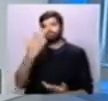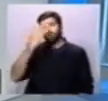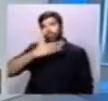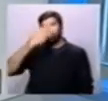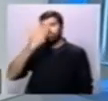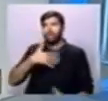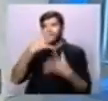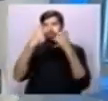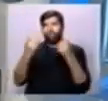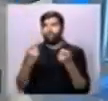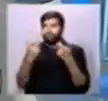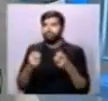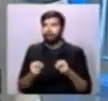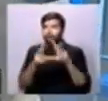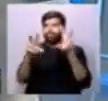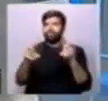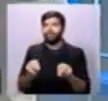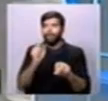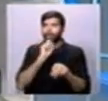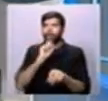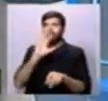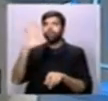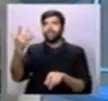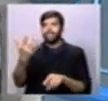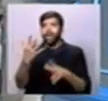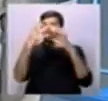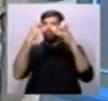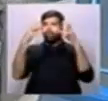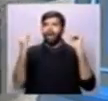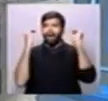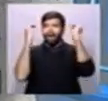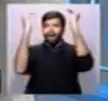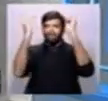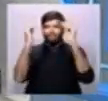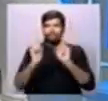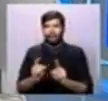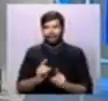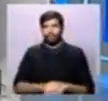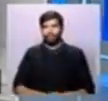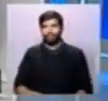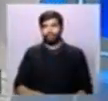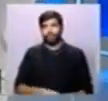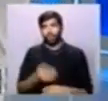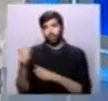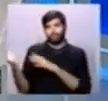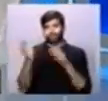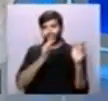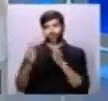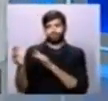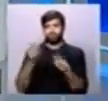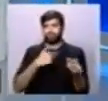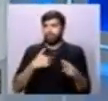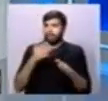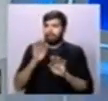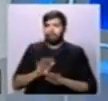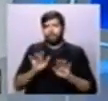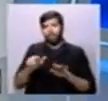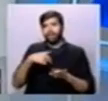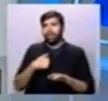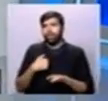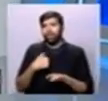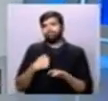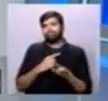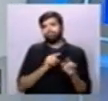céu pouco nublado ou limpo, temporariamente podem ocorrer algumas nuvens altas, o vento é geralmente fraco, predomina de quadrante leste,